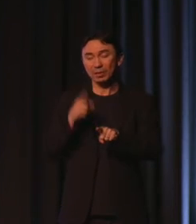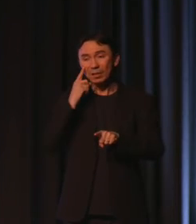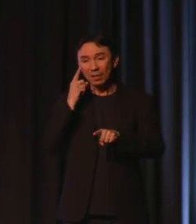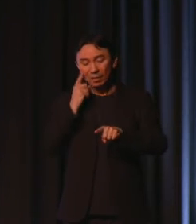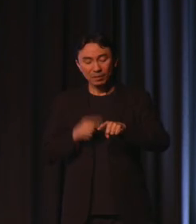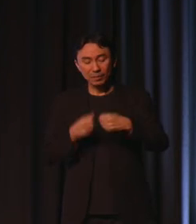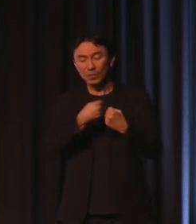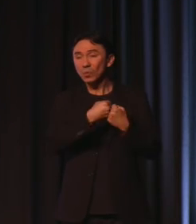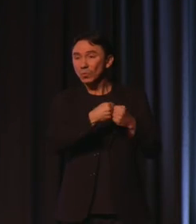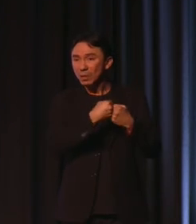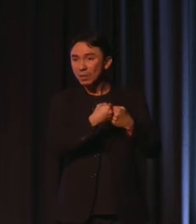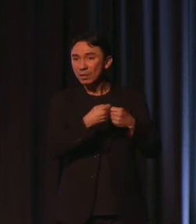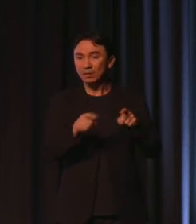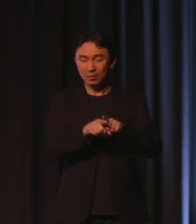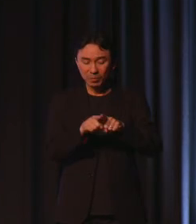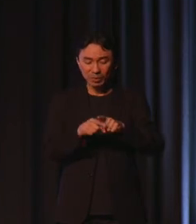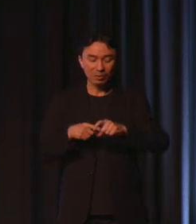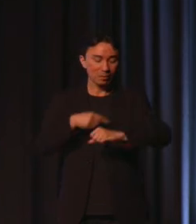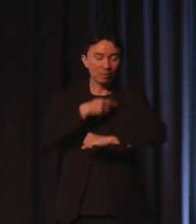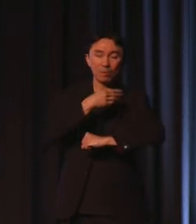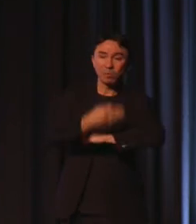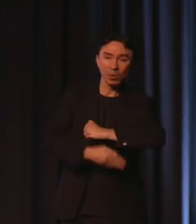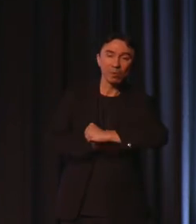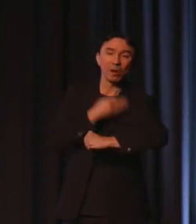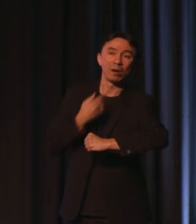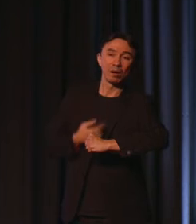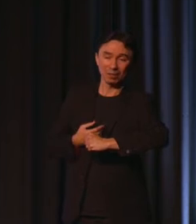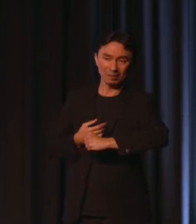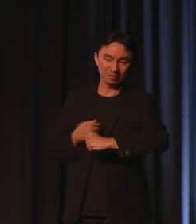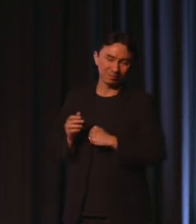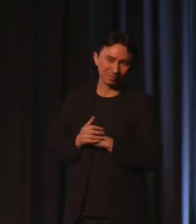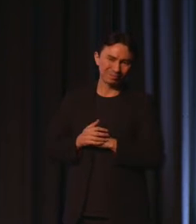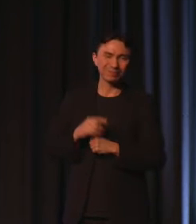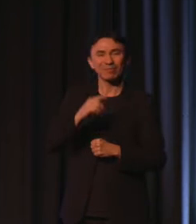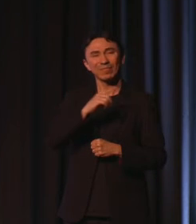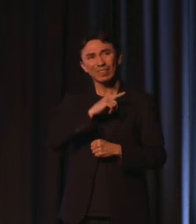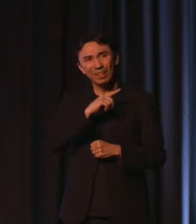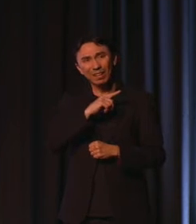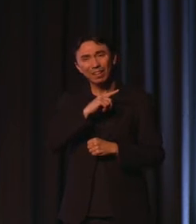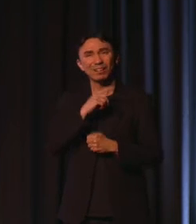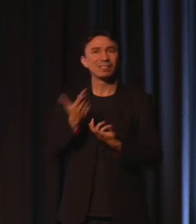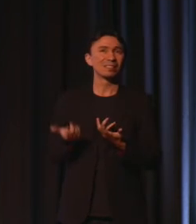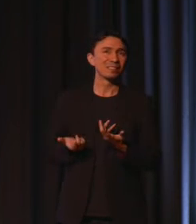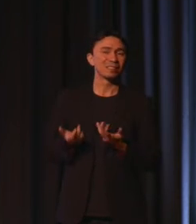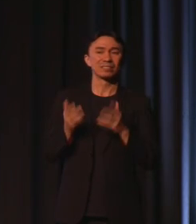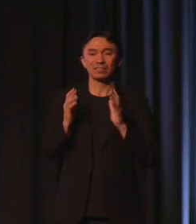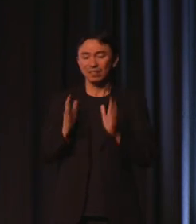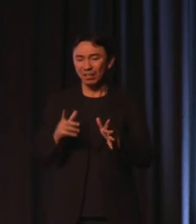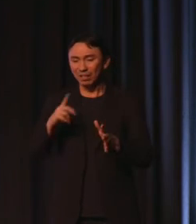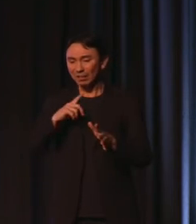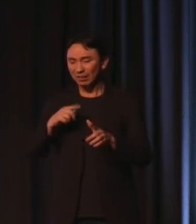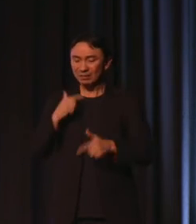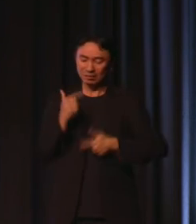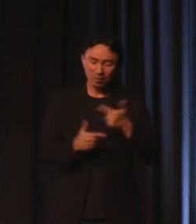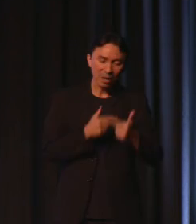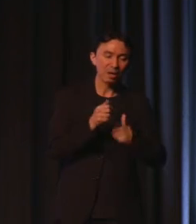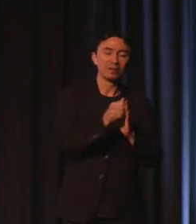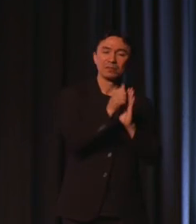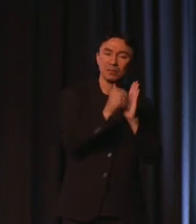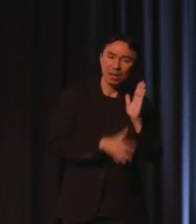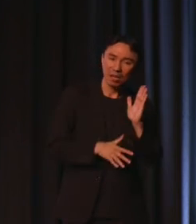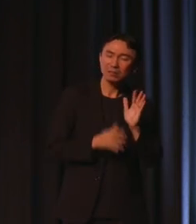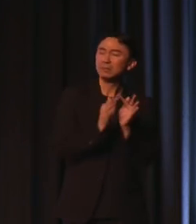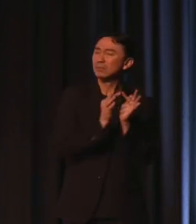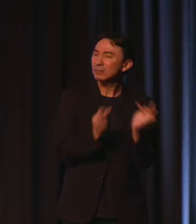olhar o impacto, né, nas atividades, seja nas tarefas simples, nas tarefas moderadas, nas atividades físicas,